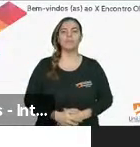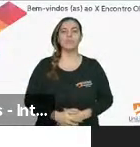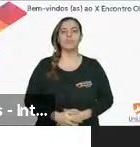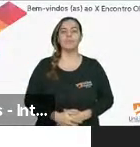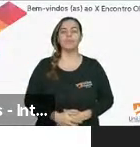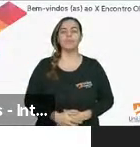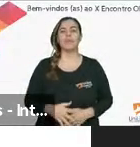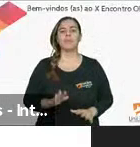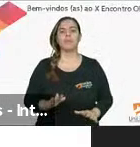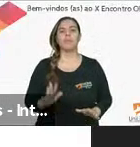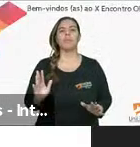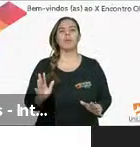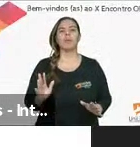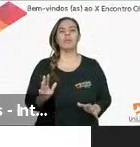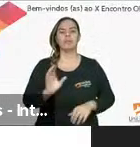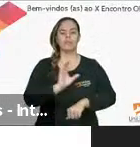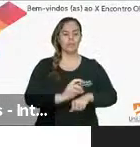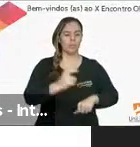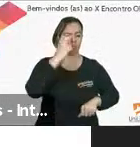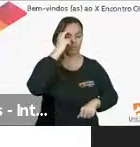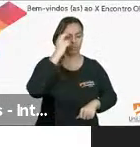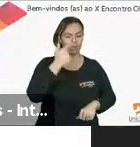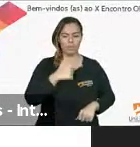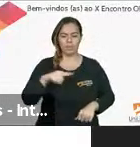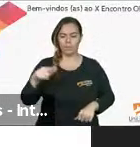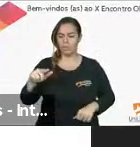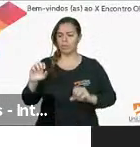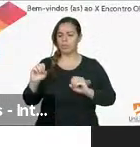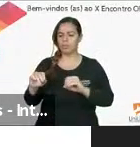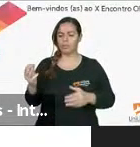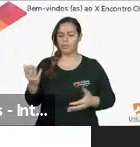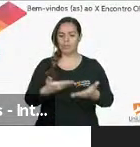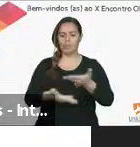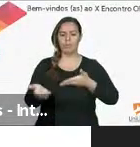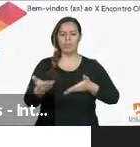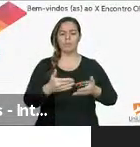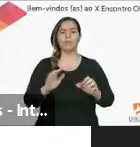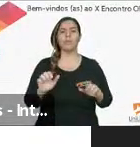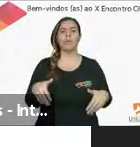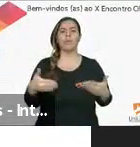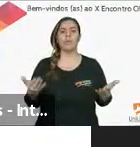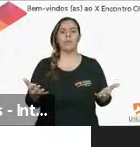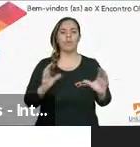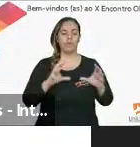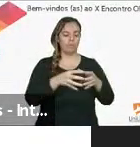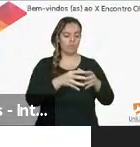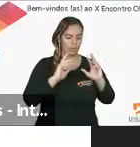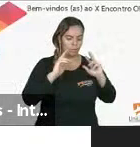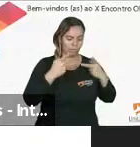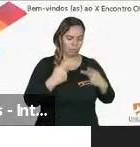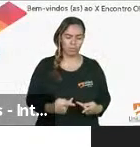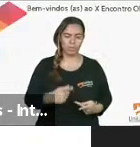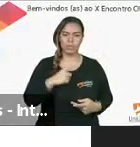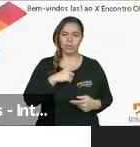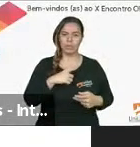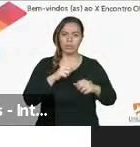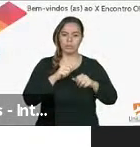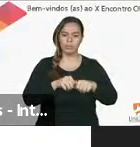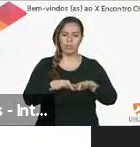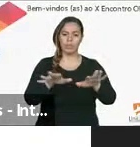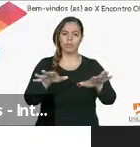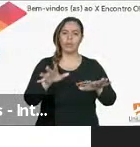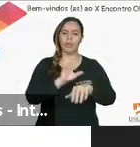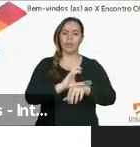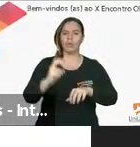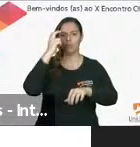Mas qual a relação entre cultura, linguagem e educação? Toda comunidade humana conserva e transmite sua cultura